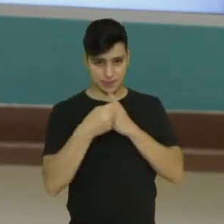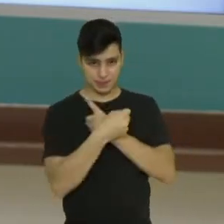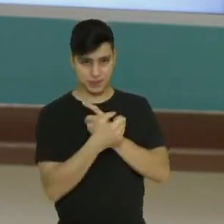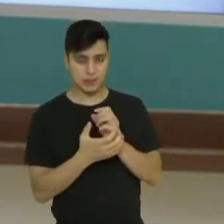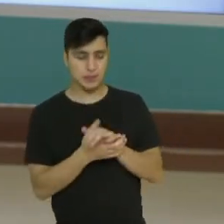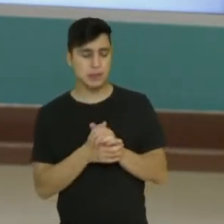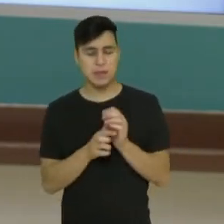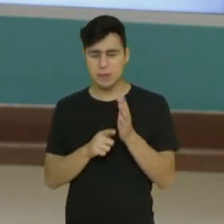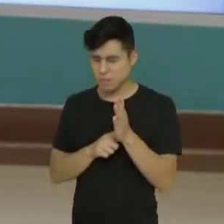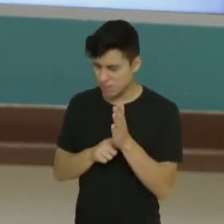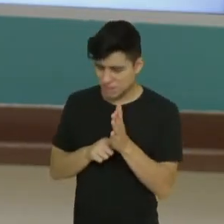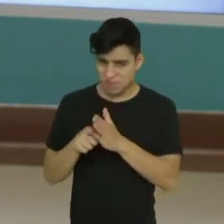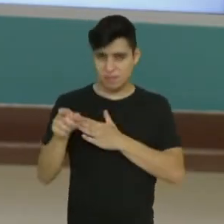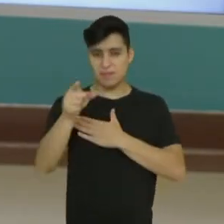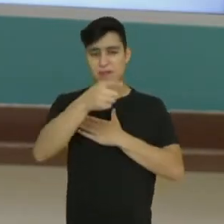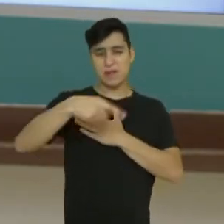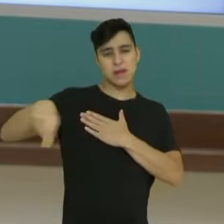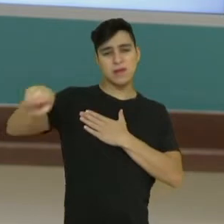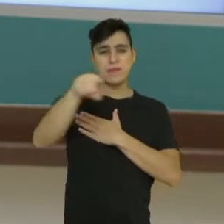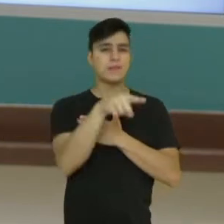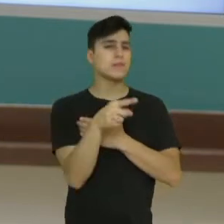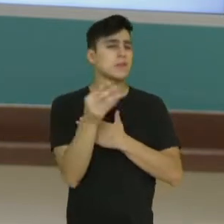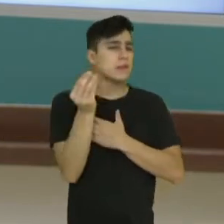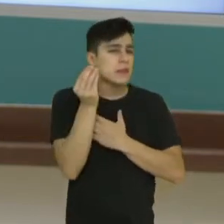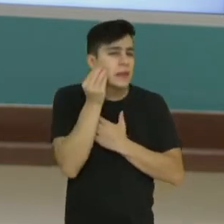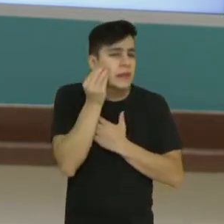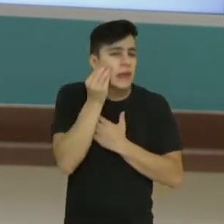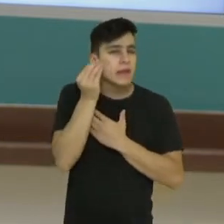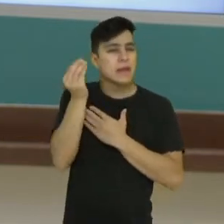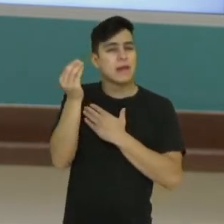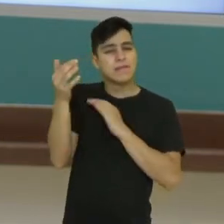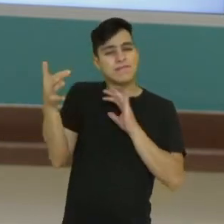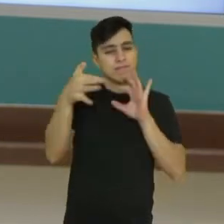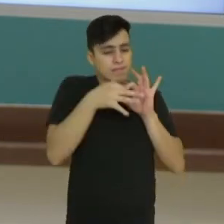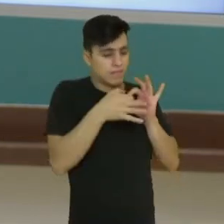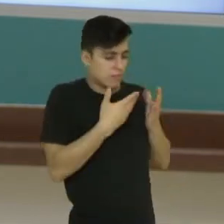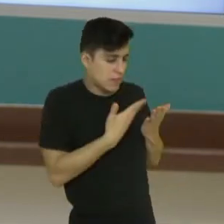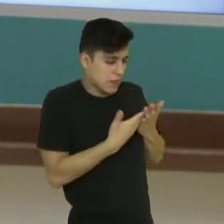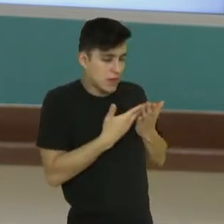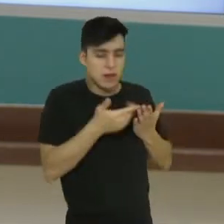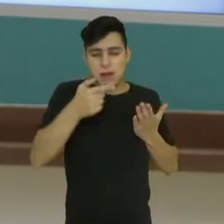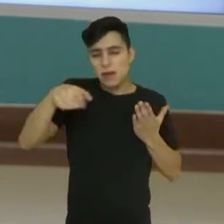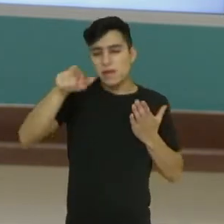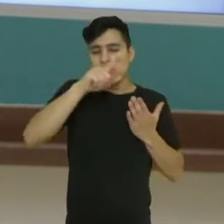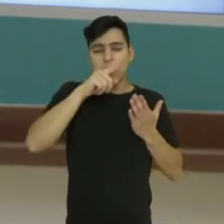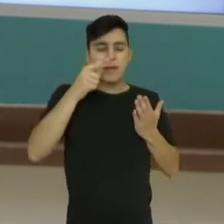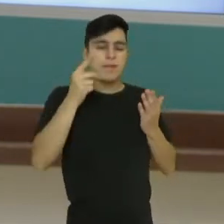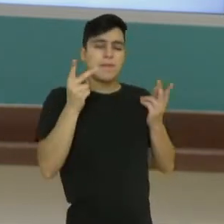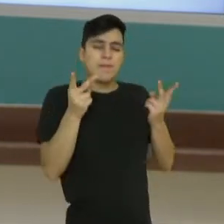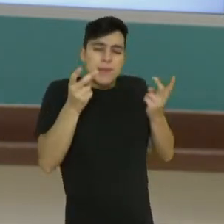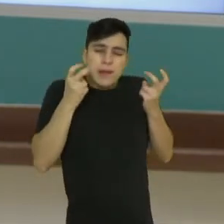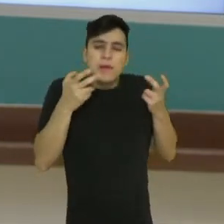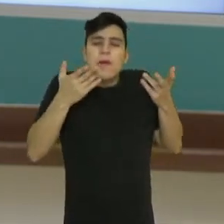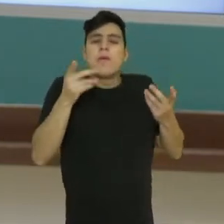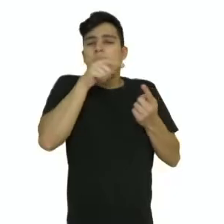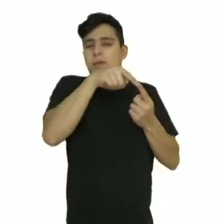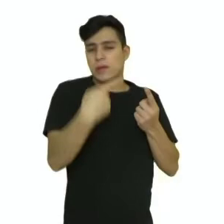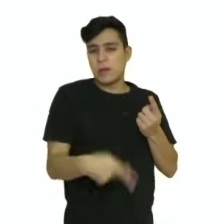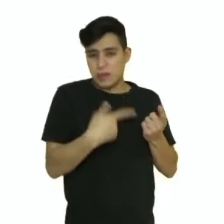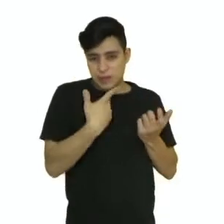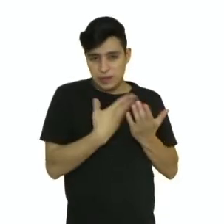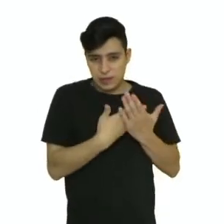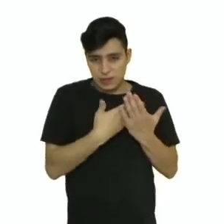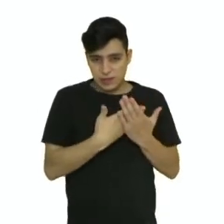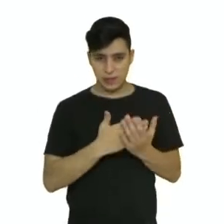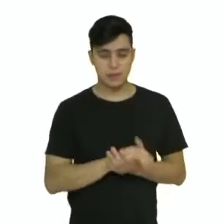para a gente poder tentar mais ou menos entrar no clima da aula, para a gente poder ver um pensamento e um foco do que a gente vai conhecer hoje.